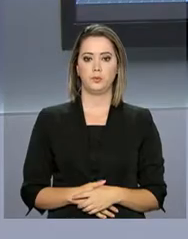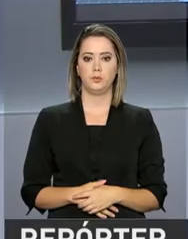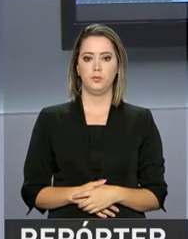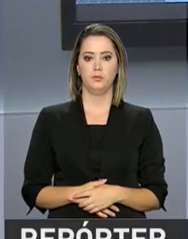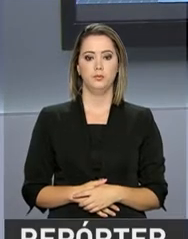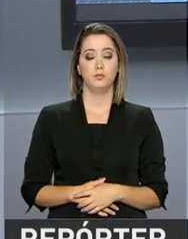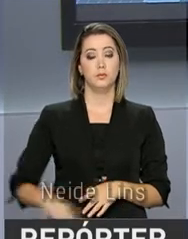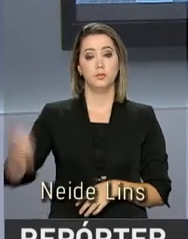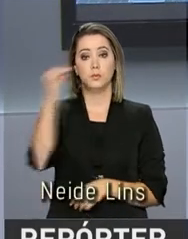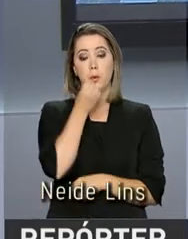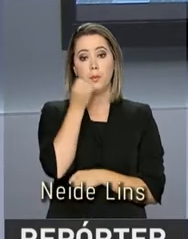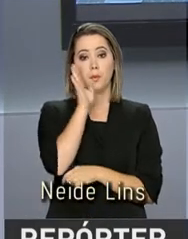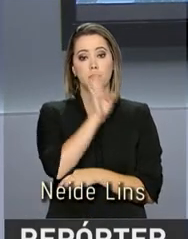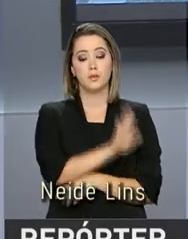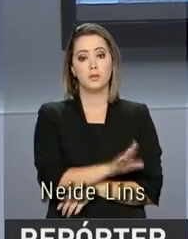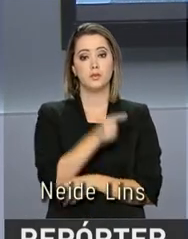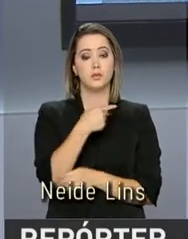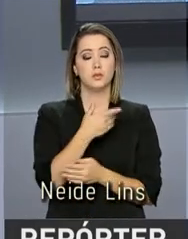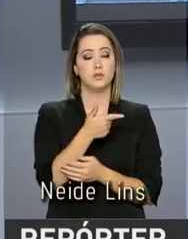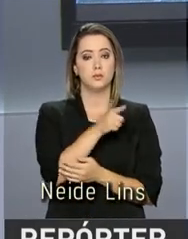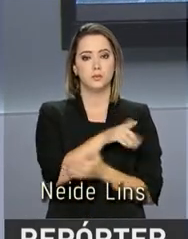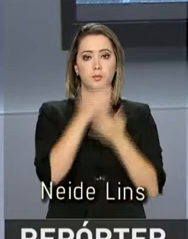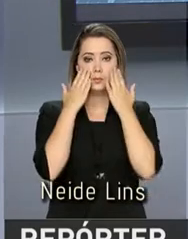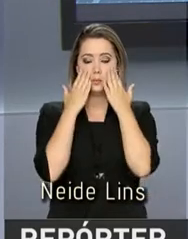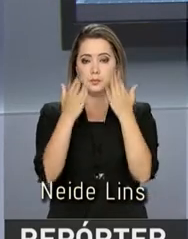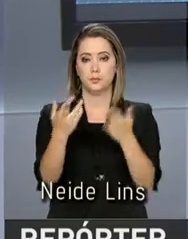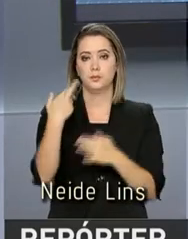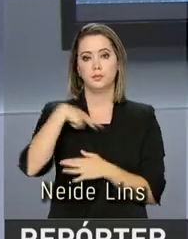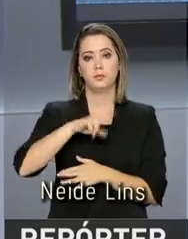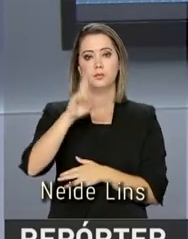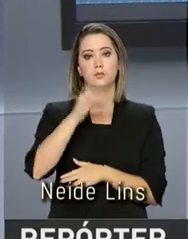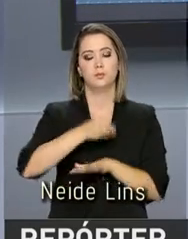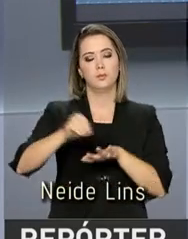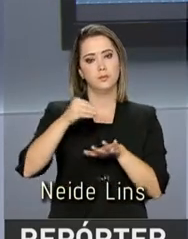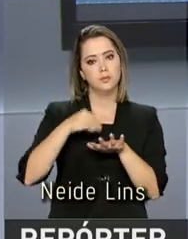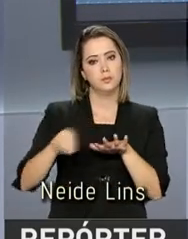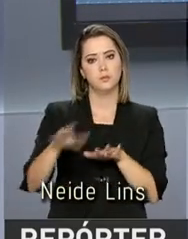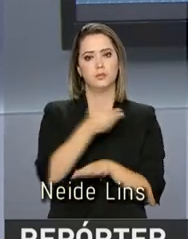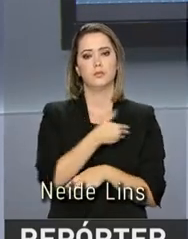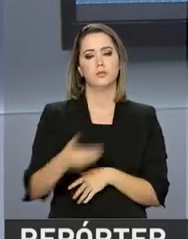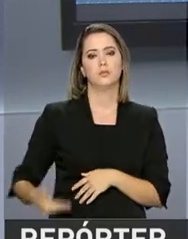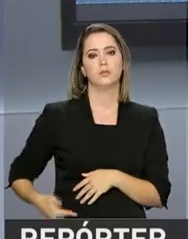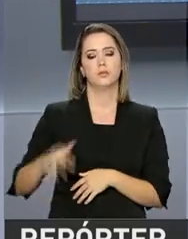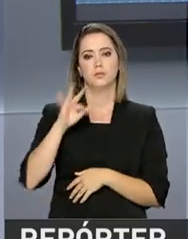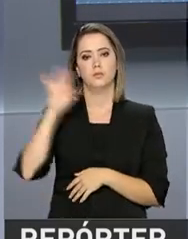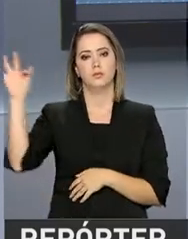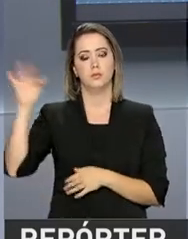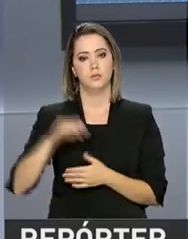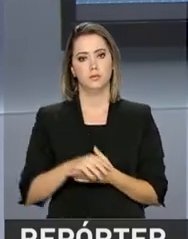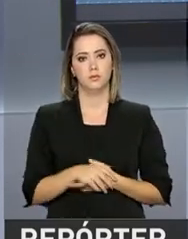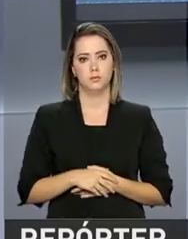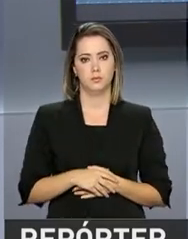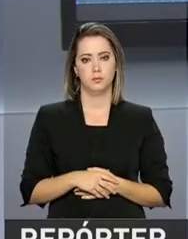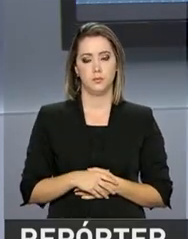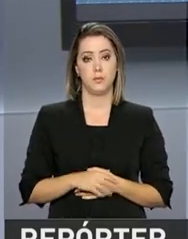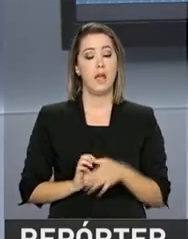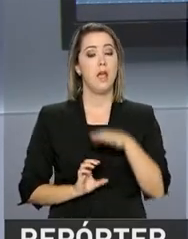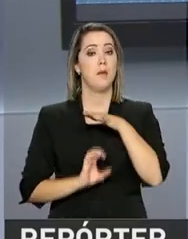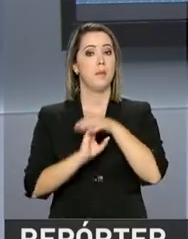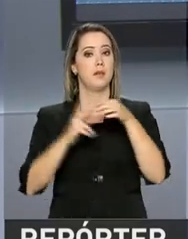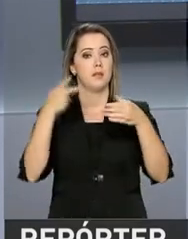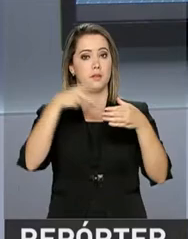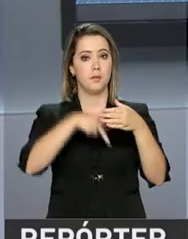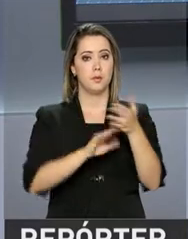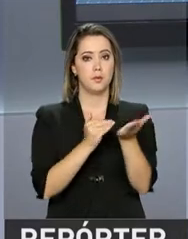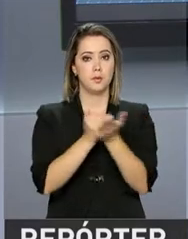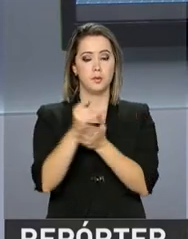olá boa tarde começa agora mais uma edição do repórter nbr com as notícias do governo federal a petrobras